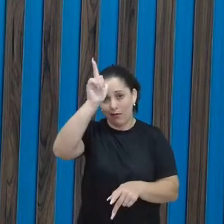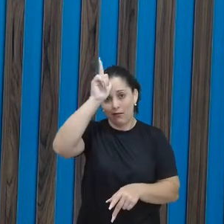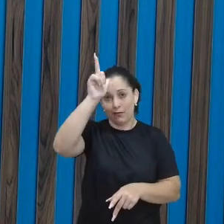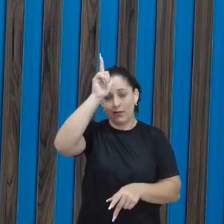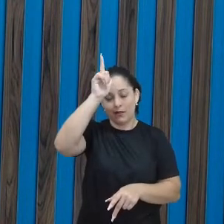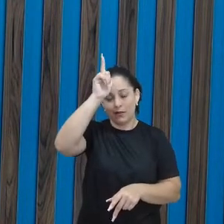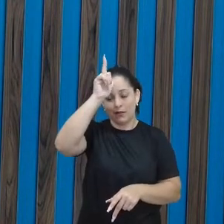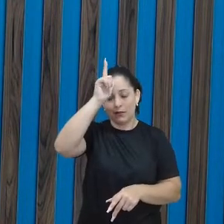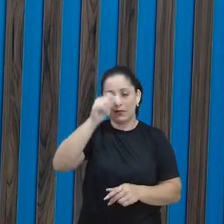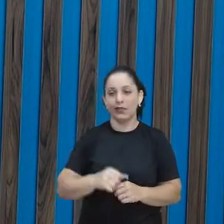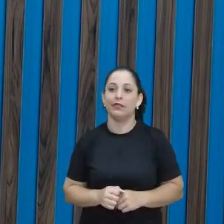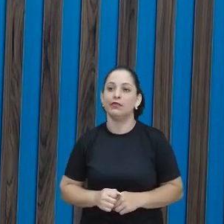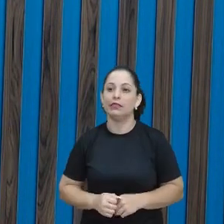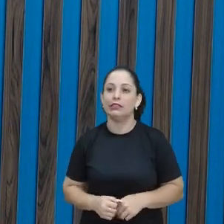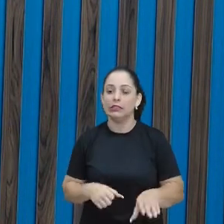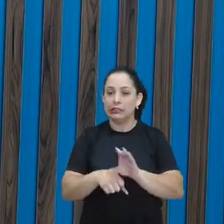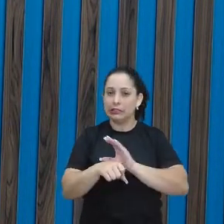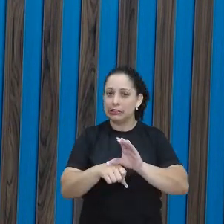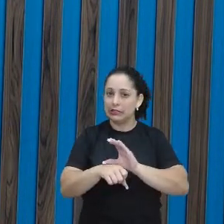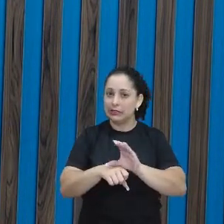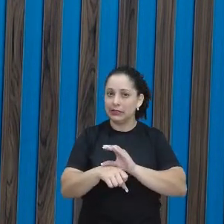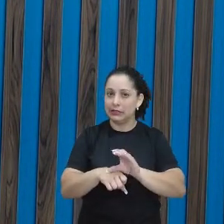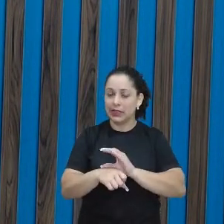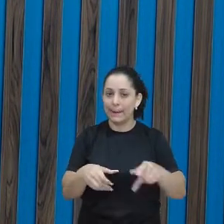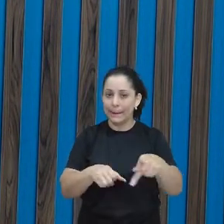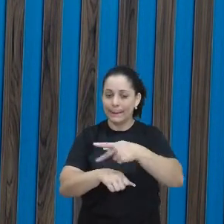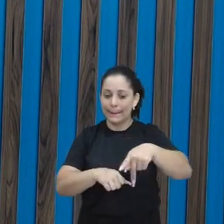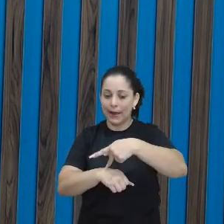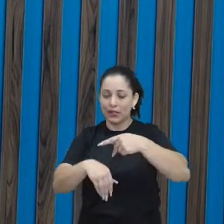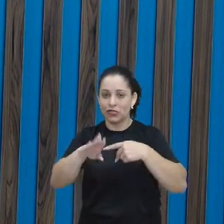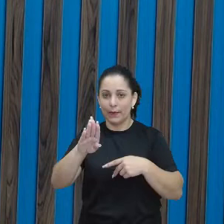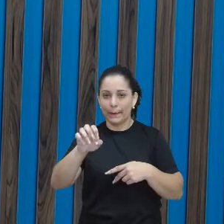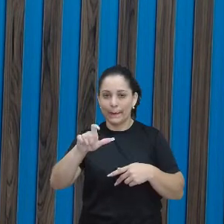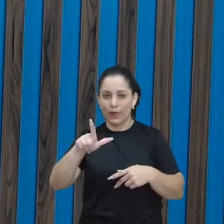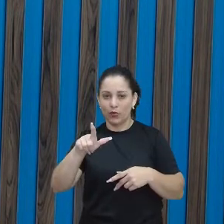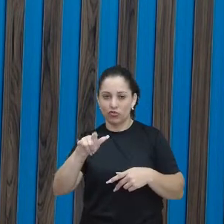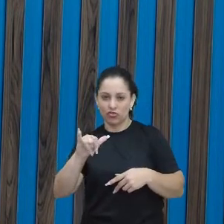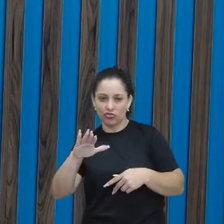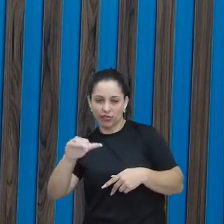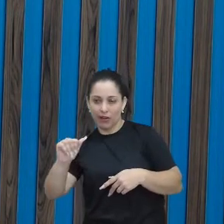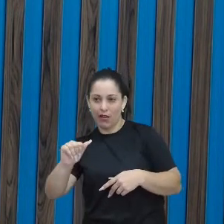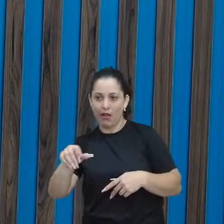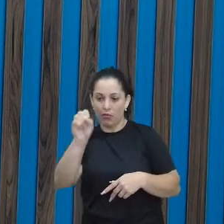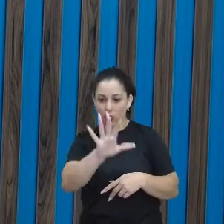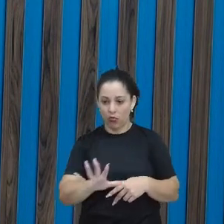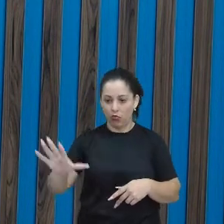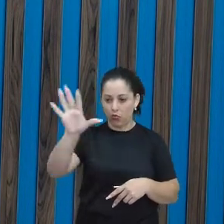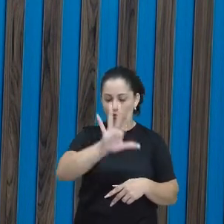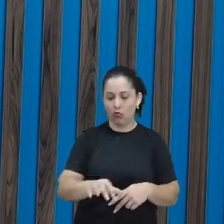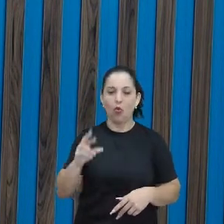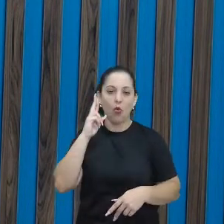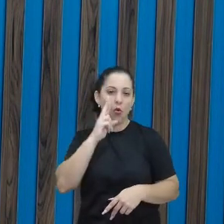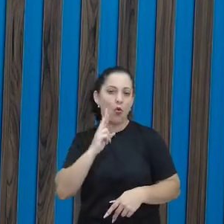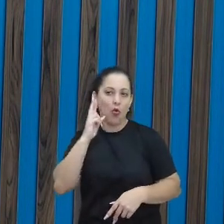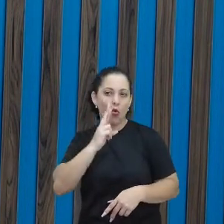Alemanha, aqui em cinza. A Bélgica, né, que vai dominar essa área aqui, ó, rosa